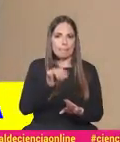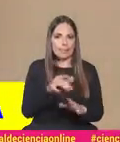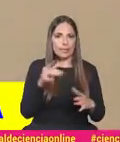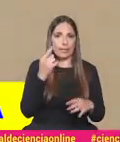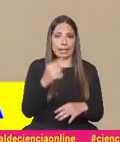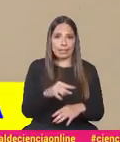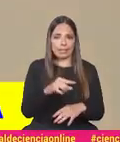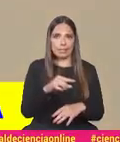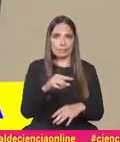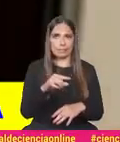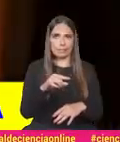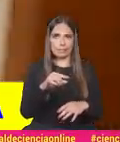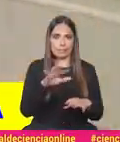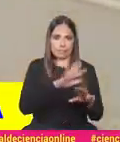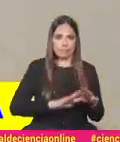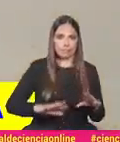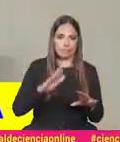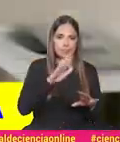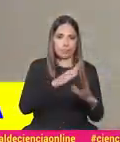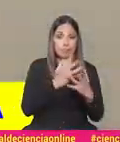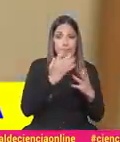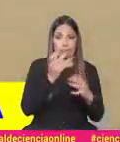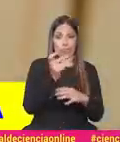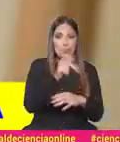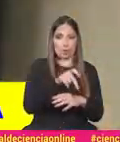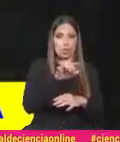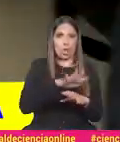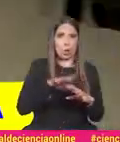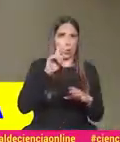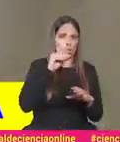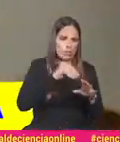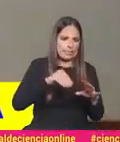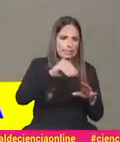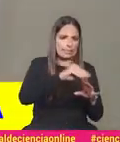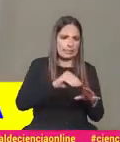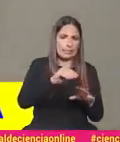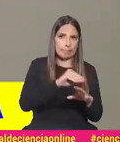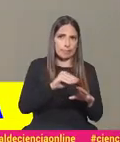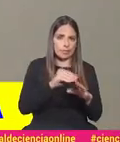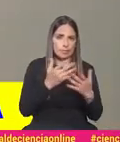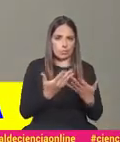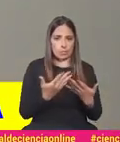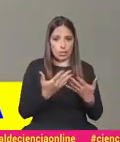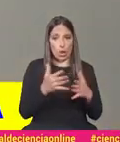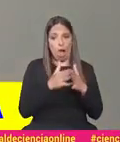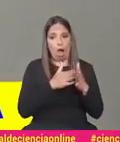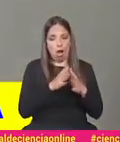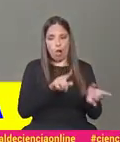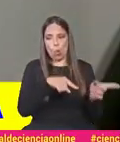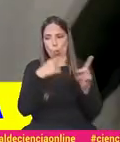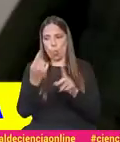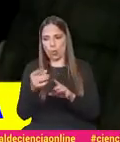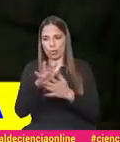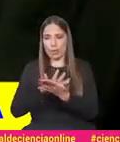Aqui temos a câmara da coleção ativa, onde se conservam as sementes que no momento estão a ser utilizadas, e a câmara da